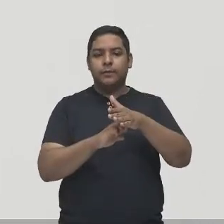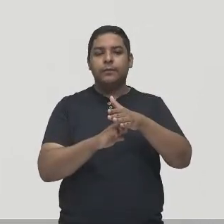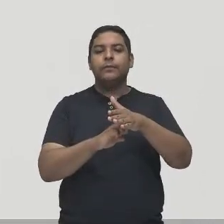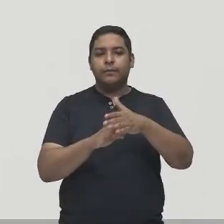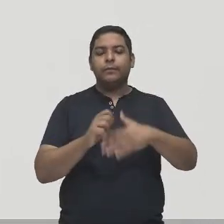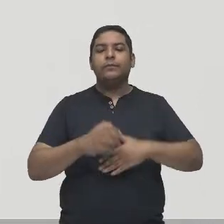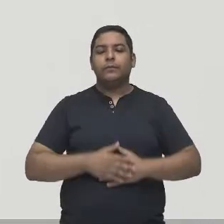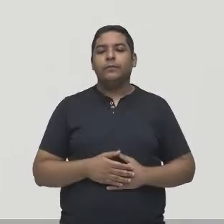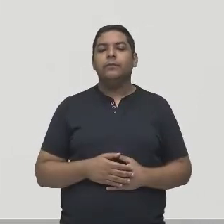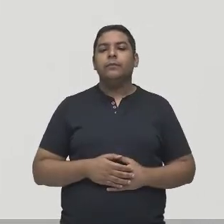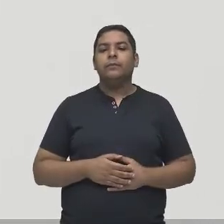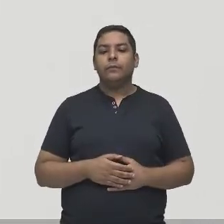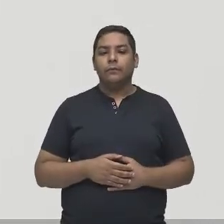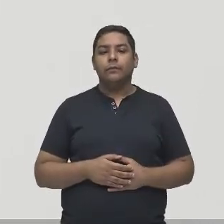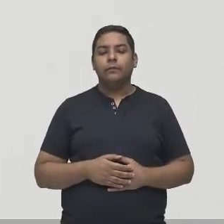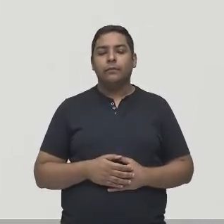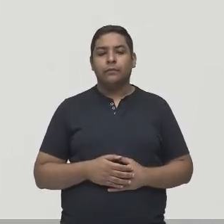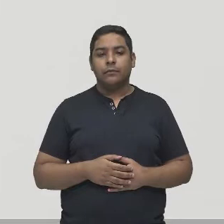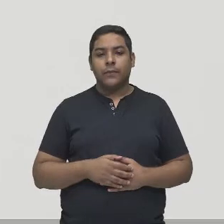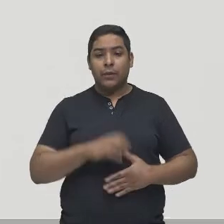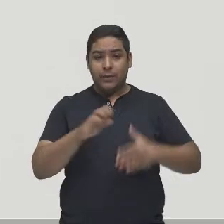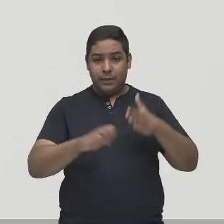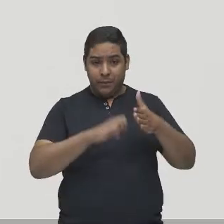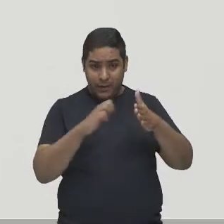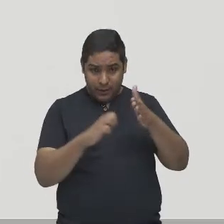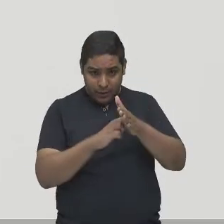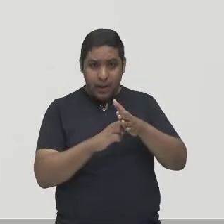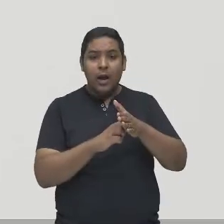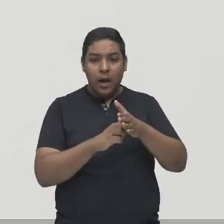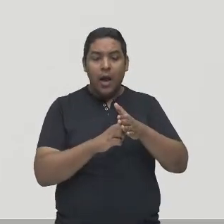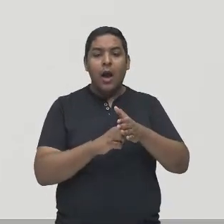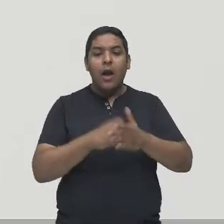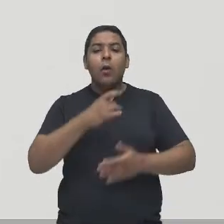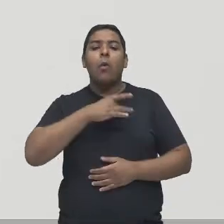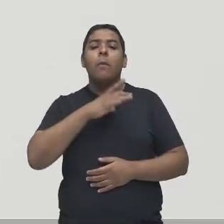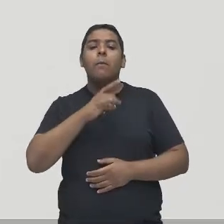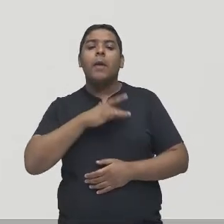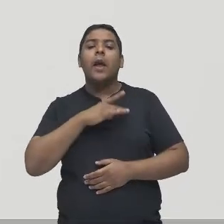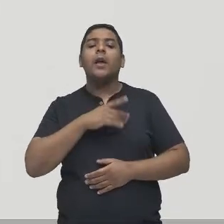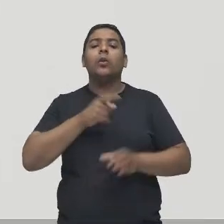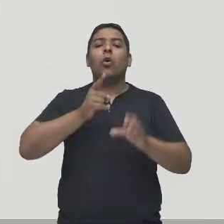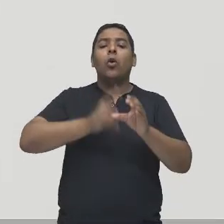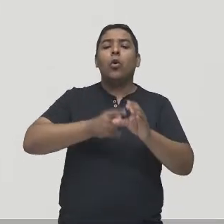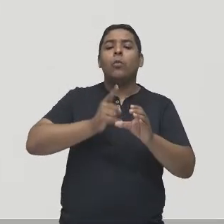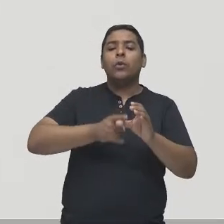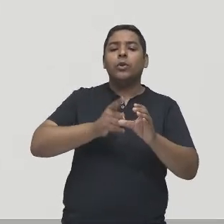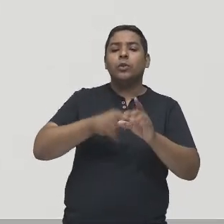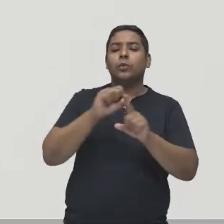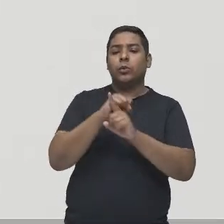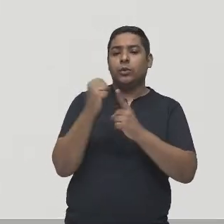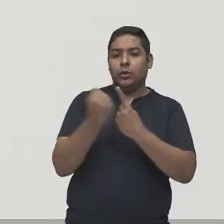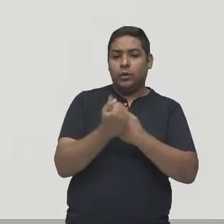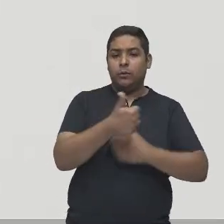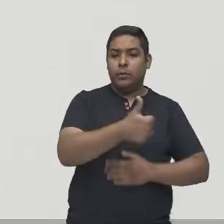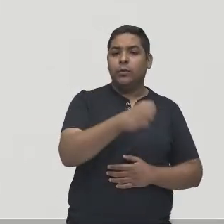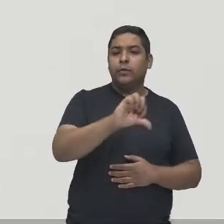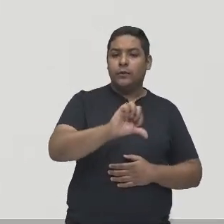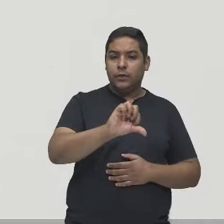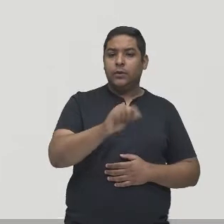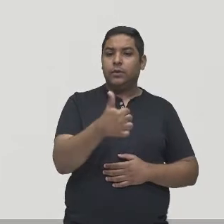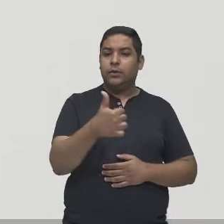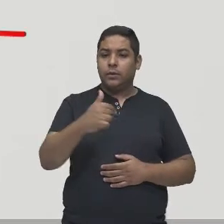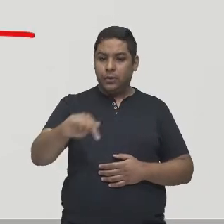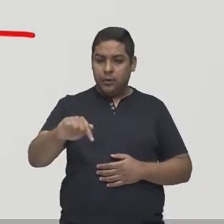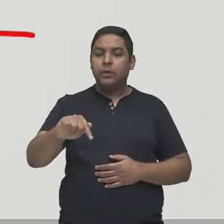grandes empresários, na verdade, temiam o avanço do comunismo e do socialismo. Vocês sabem que em 1917